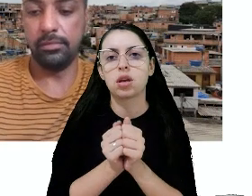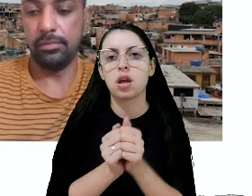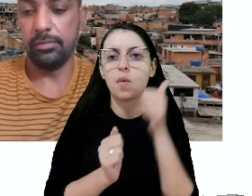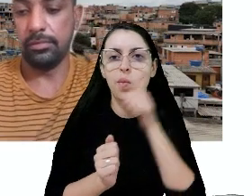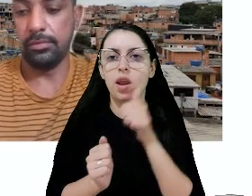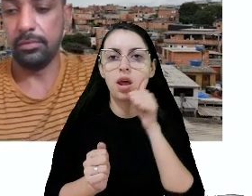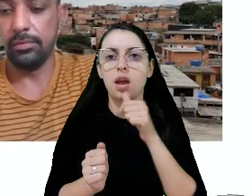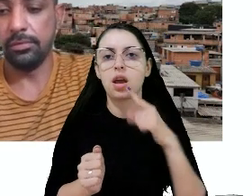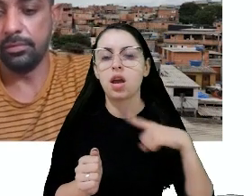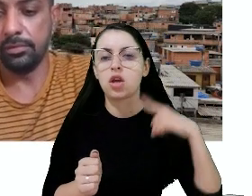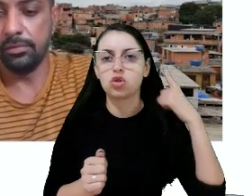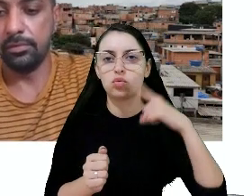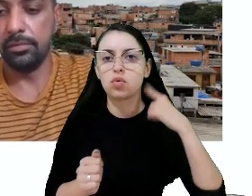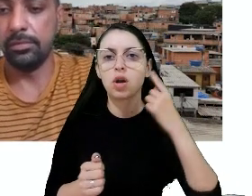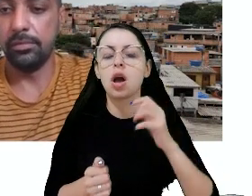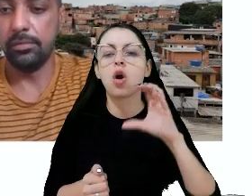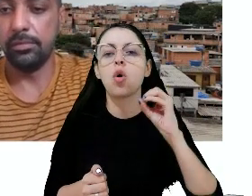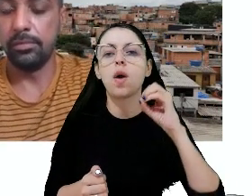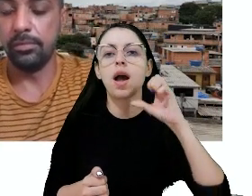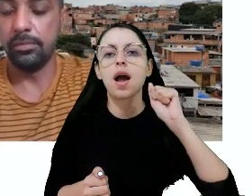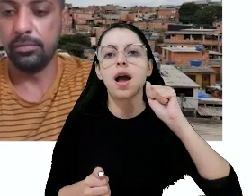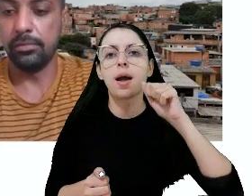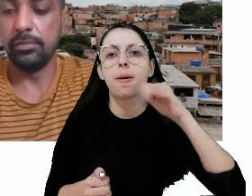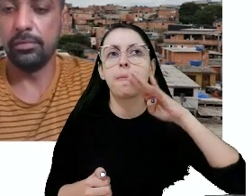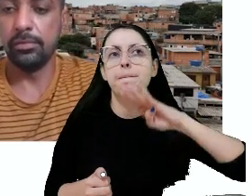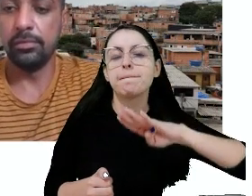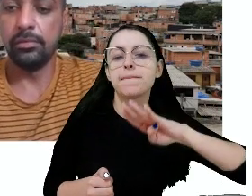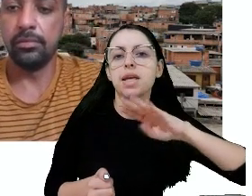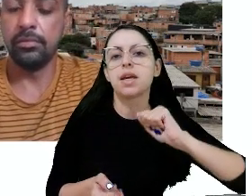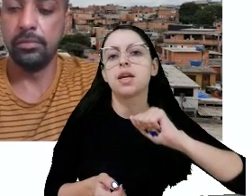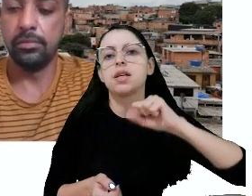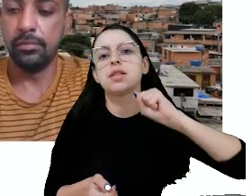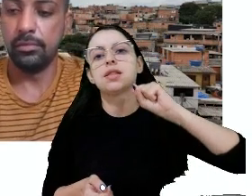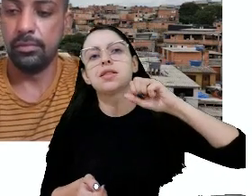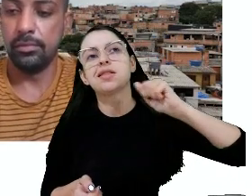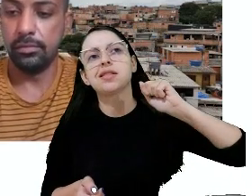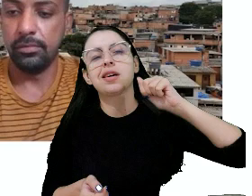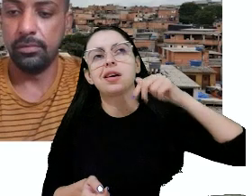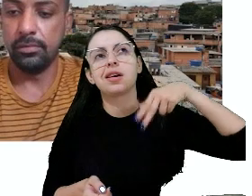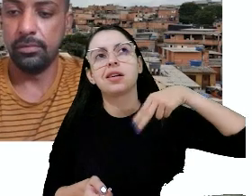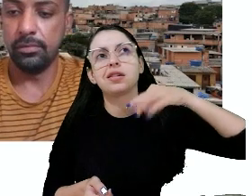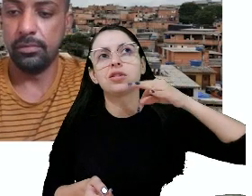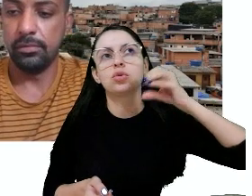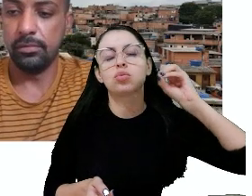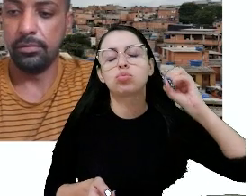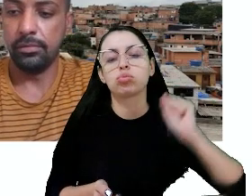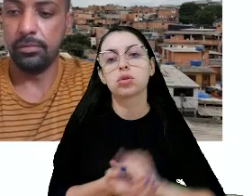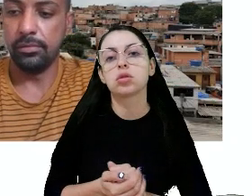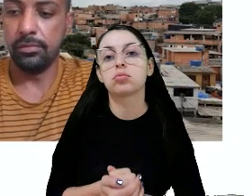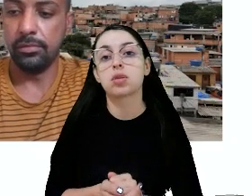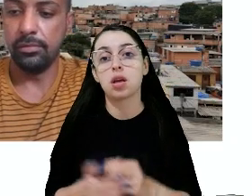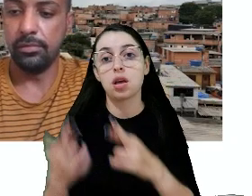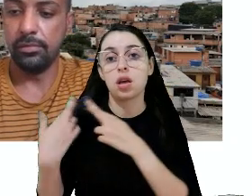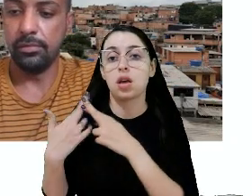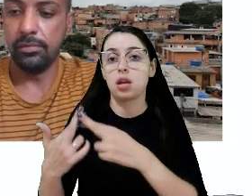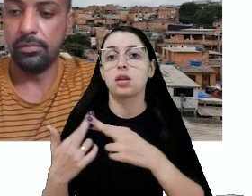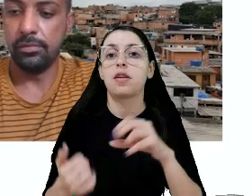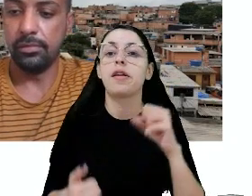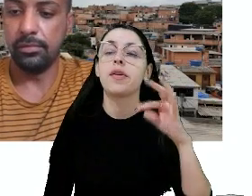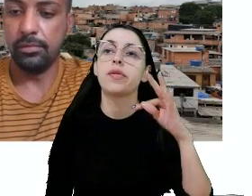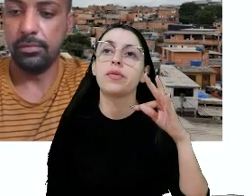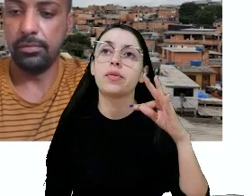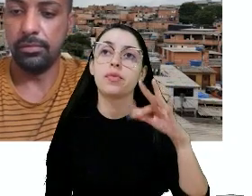Mulher Advogada da OAB de Santos e é membro da Rede Feminista de Juristas e da